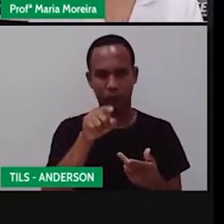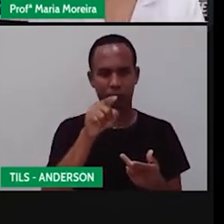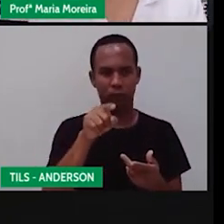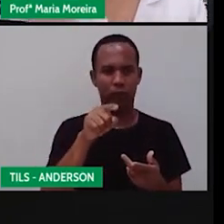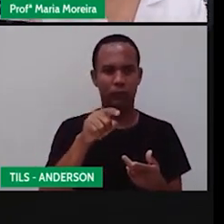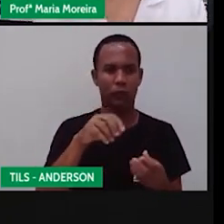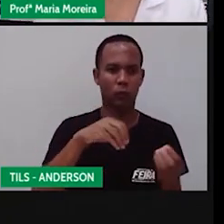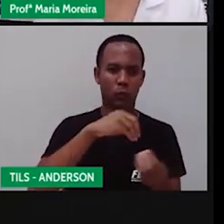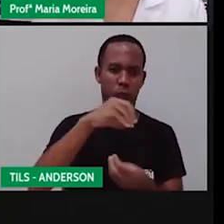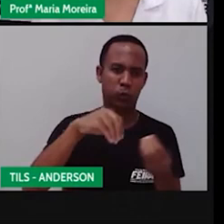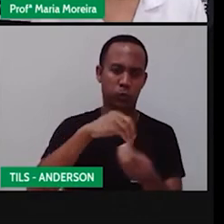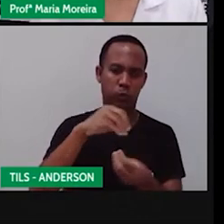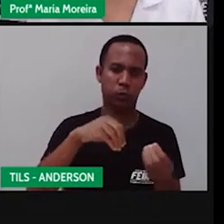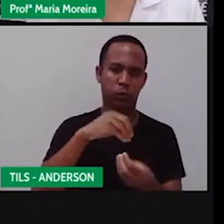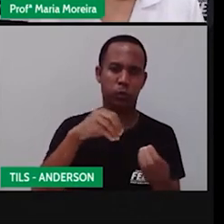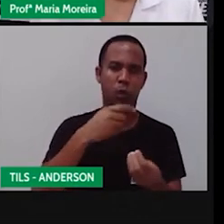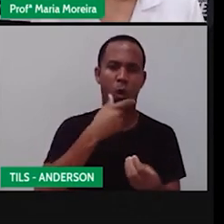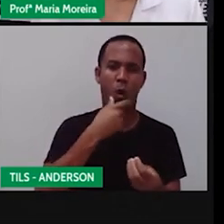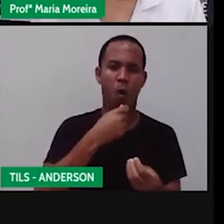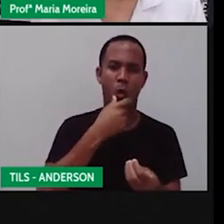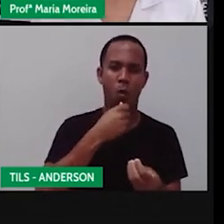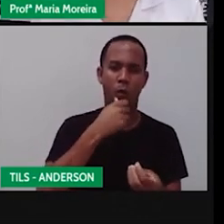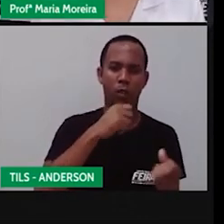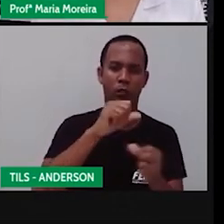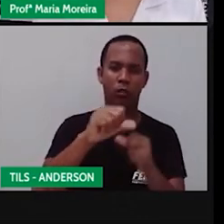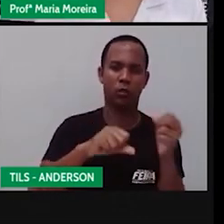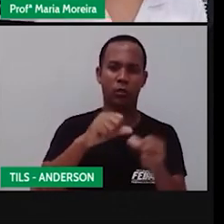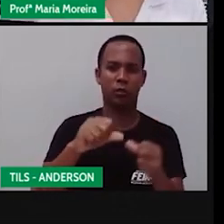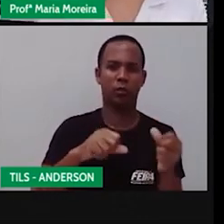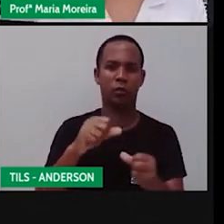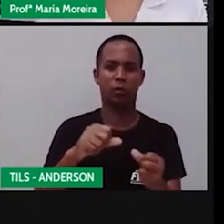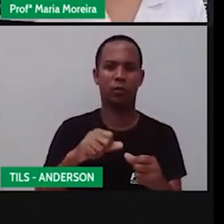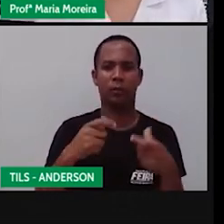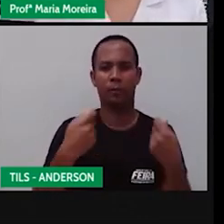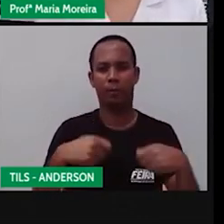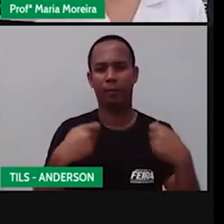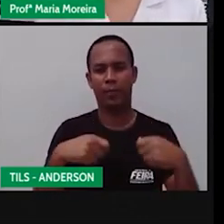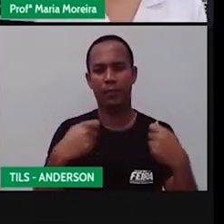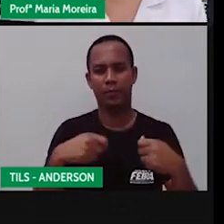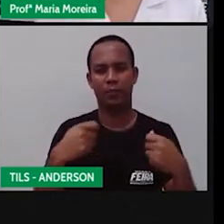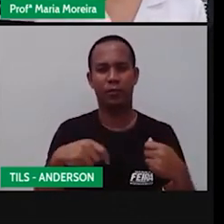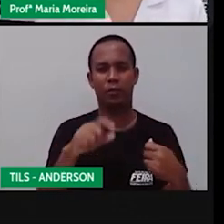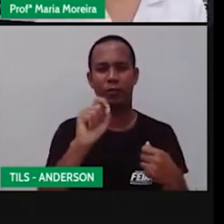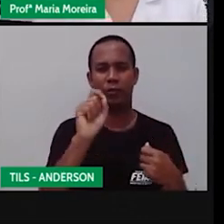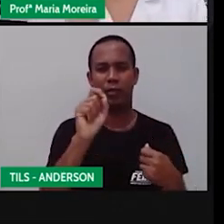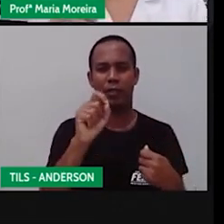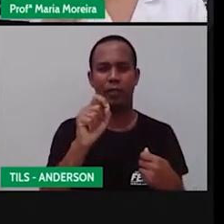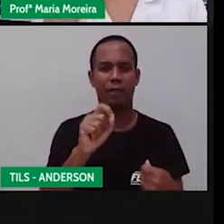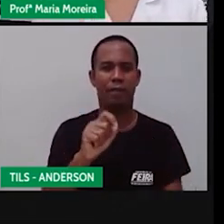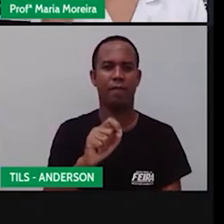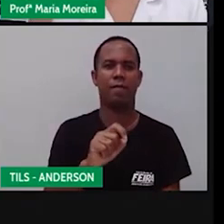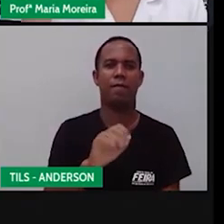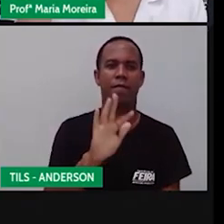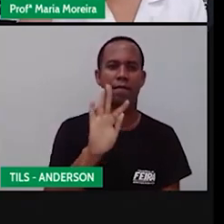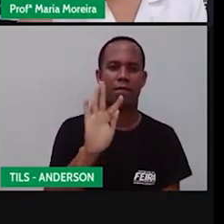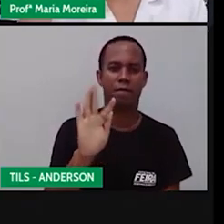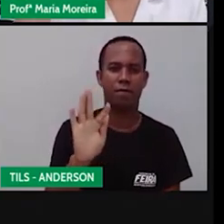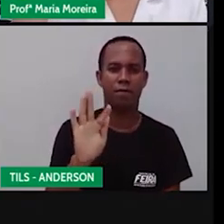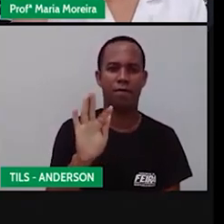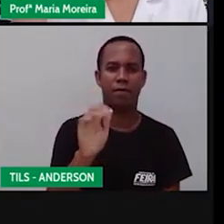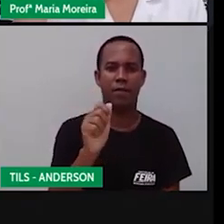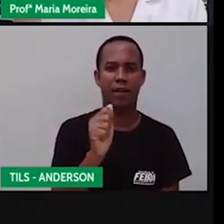menino. Como é que isso vai acontecer? Vai ser do nada? Ele precisou de quem? De uma fada. Então, quando a gente vai escrever, a gente precisa